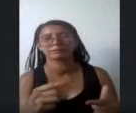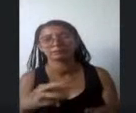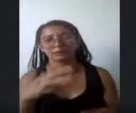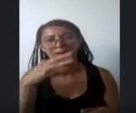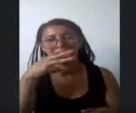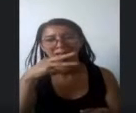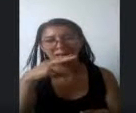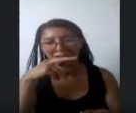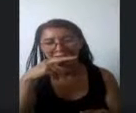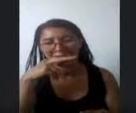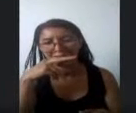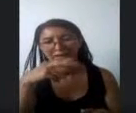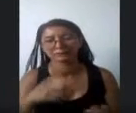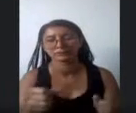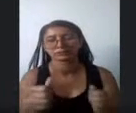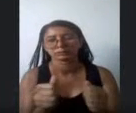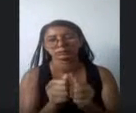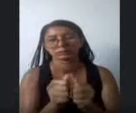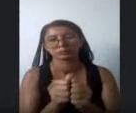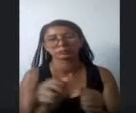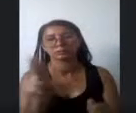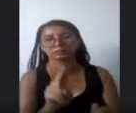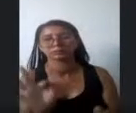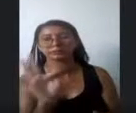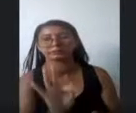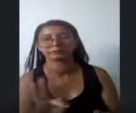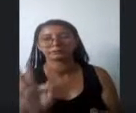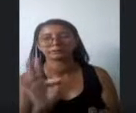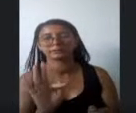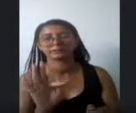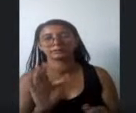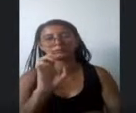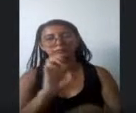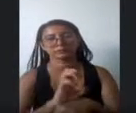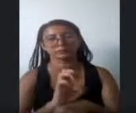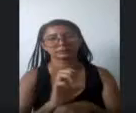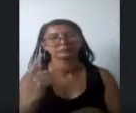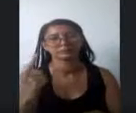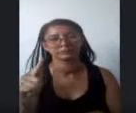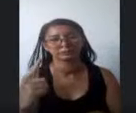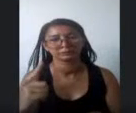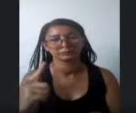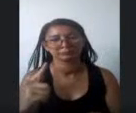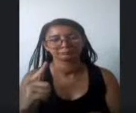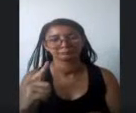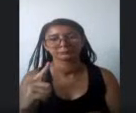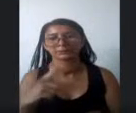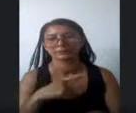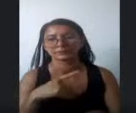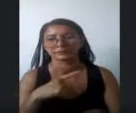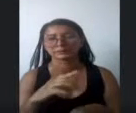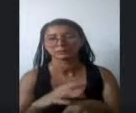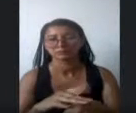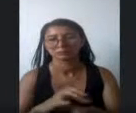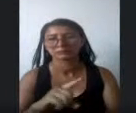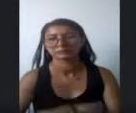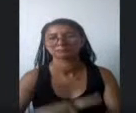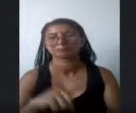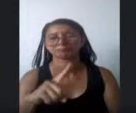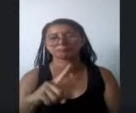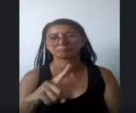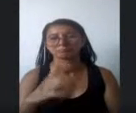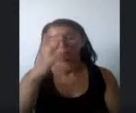Federal de Goiás, e nós realizamos também a prevalência da sífilis em cortadores de cana aqui da Paraíba e de Pernambuco. Nós